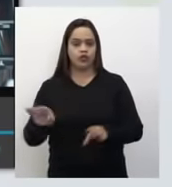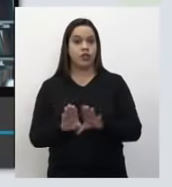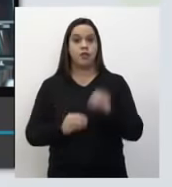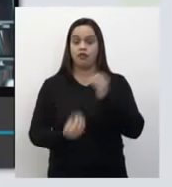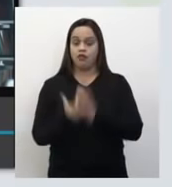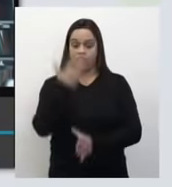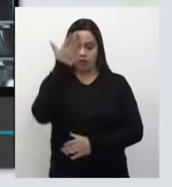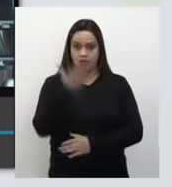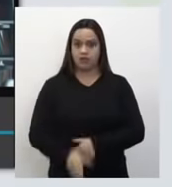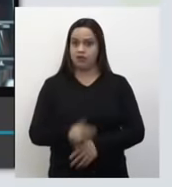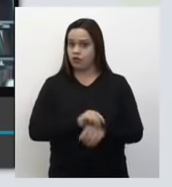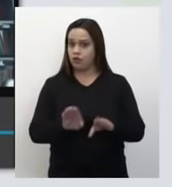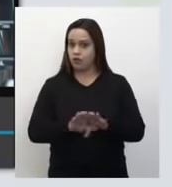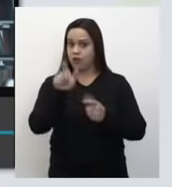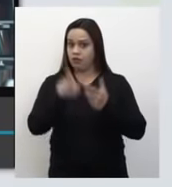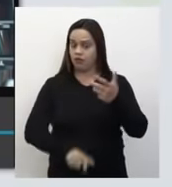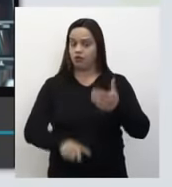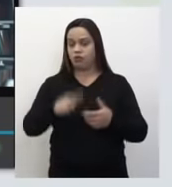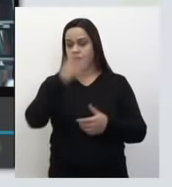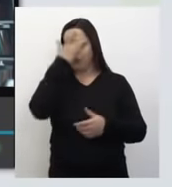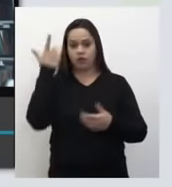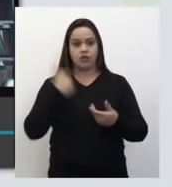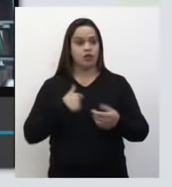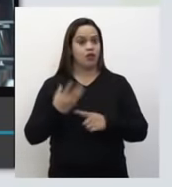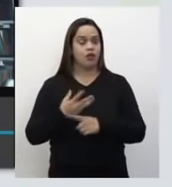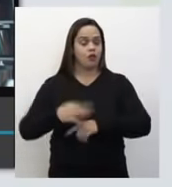artista, você vai ver lá, então o arquiteto tem um pouco essa